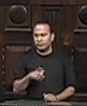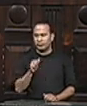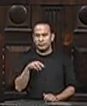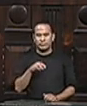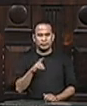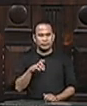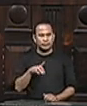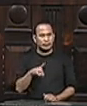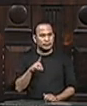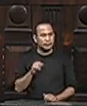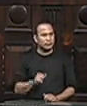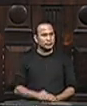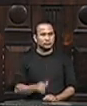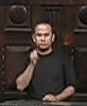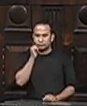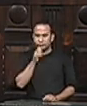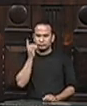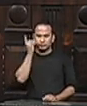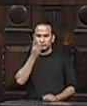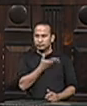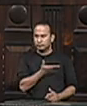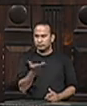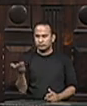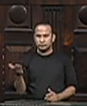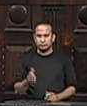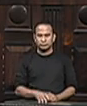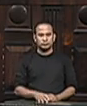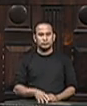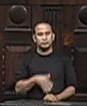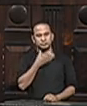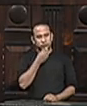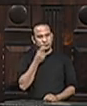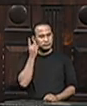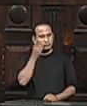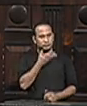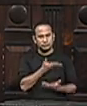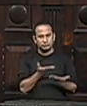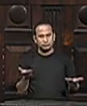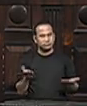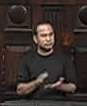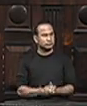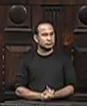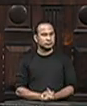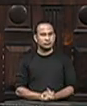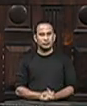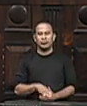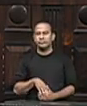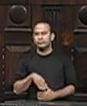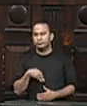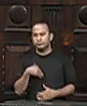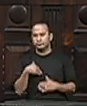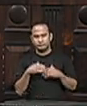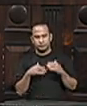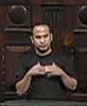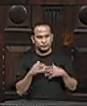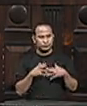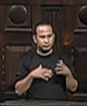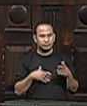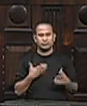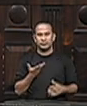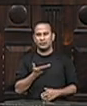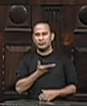deputado. Deputado Eliomar Coelho. Senhor presidente dos trabalhos desta sessão, nobre deputado